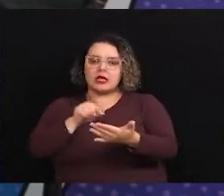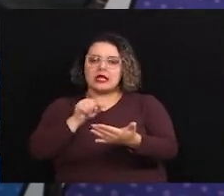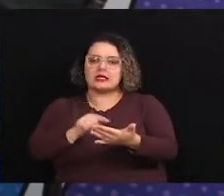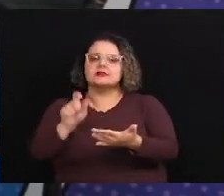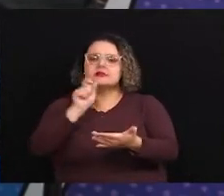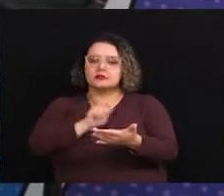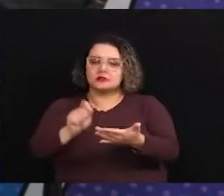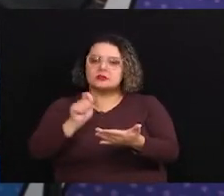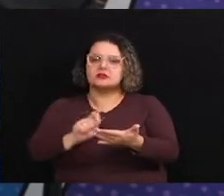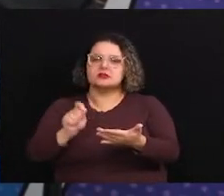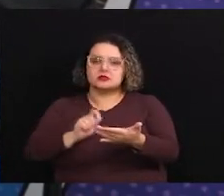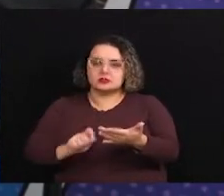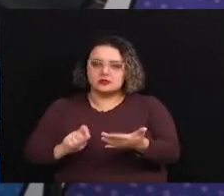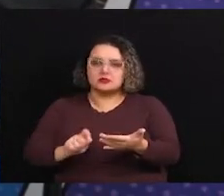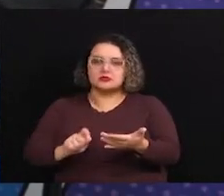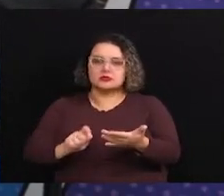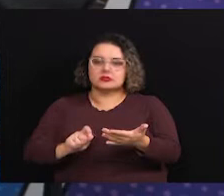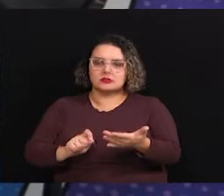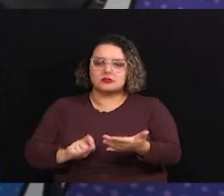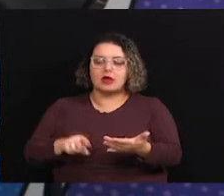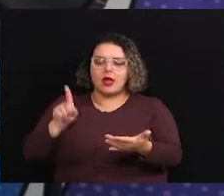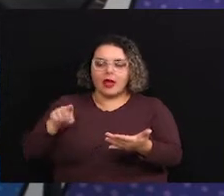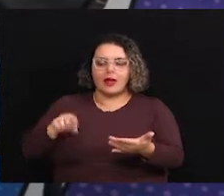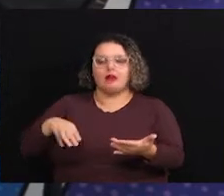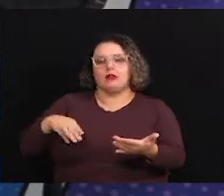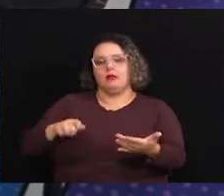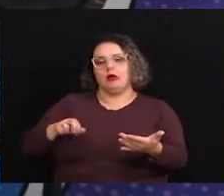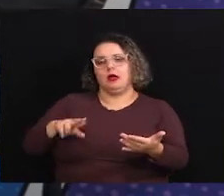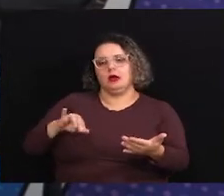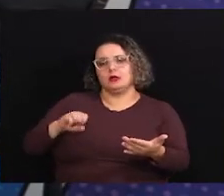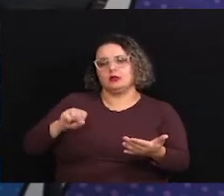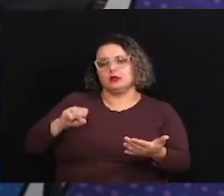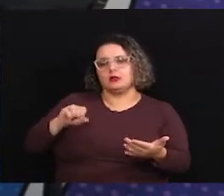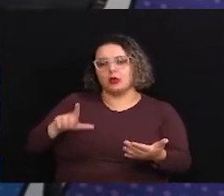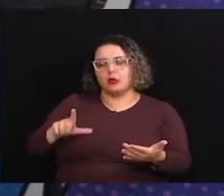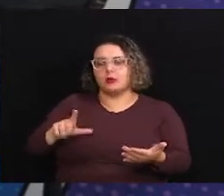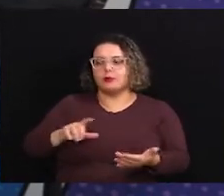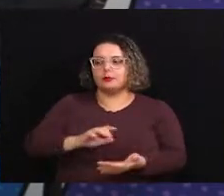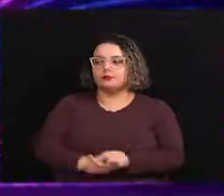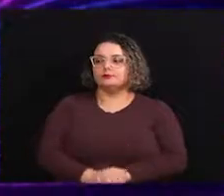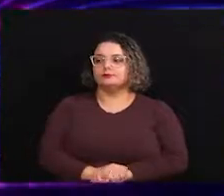fala, esse daqui é uma história, essa daqui é uma história da Marisol?